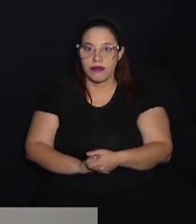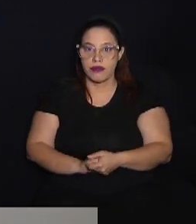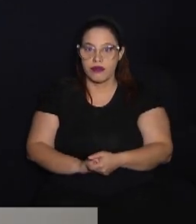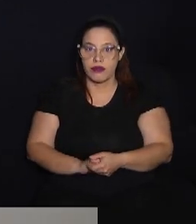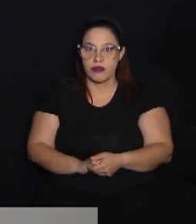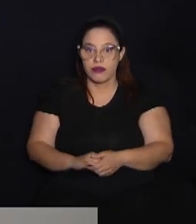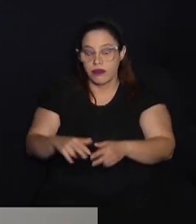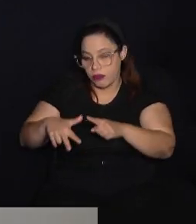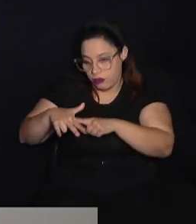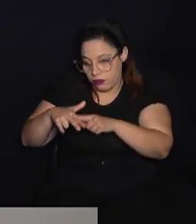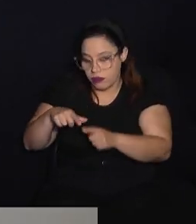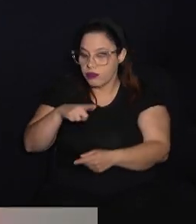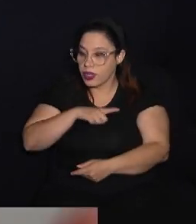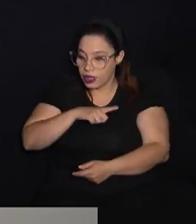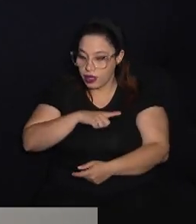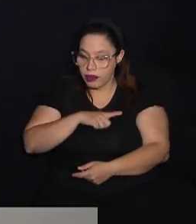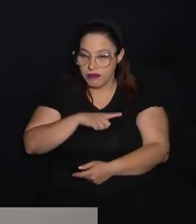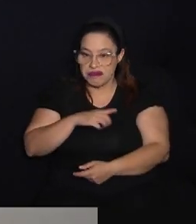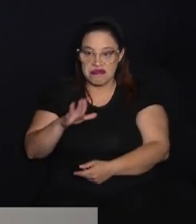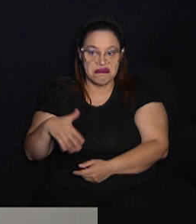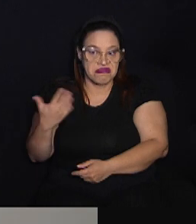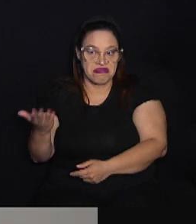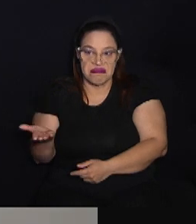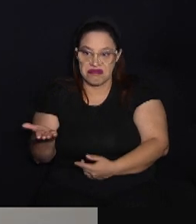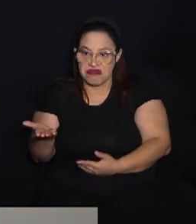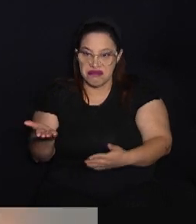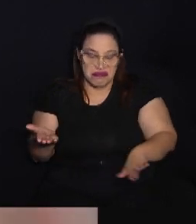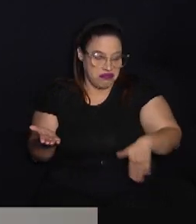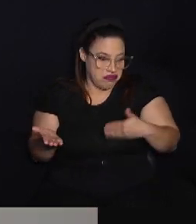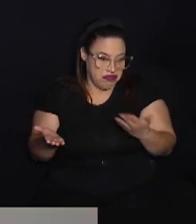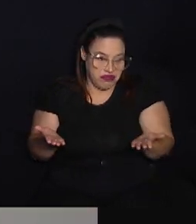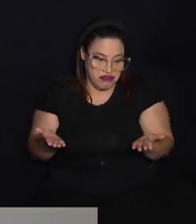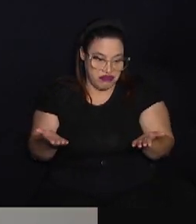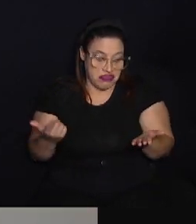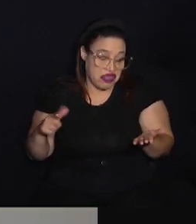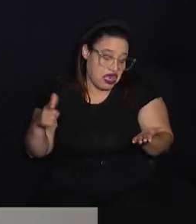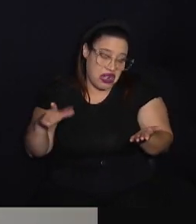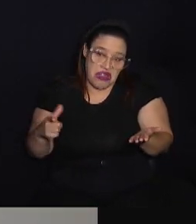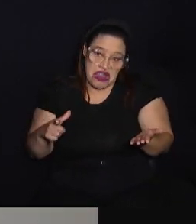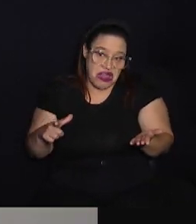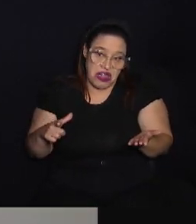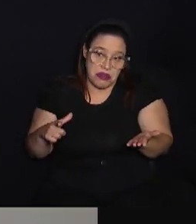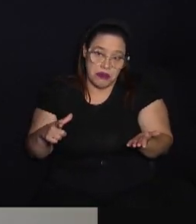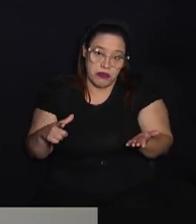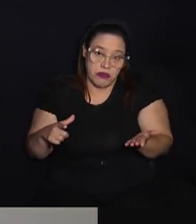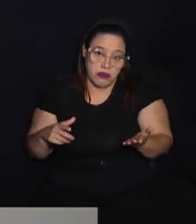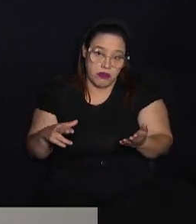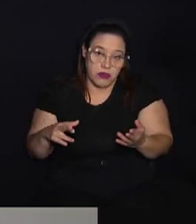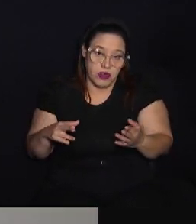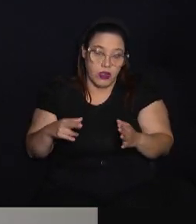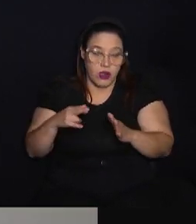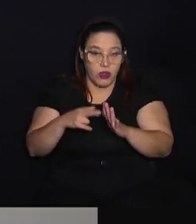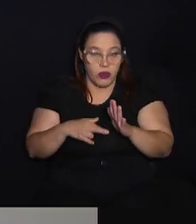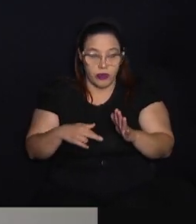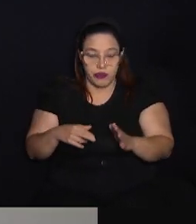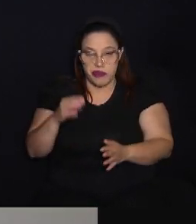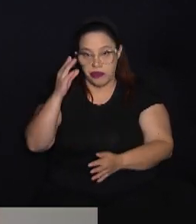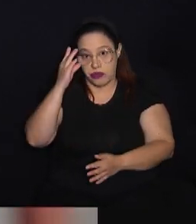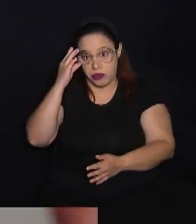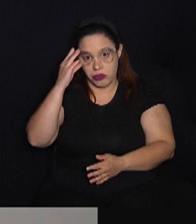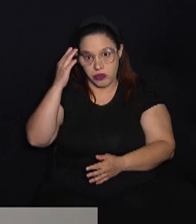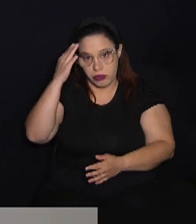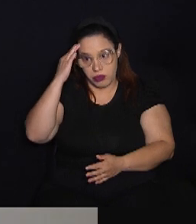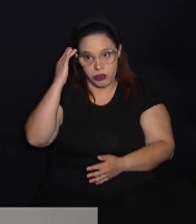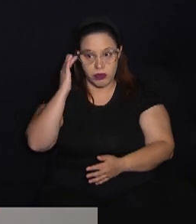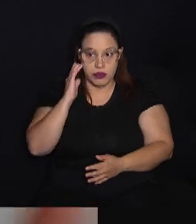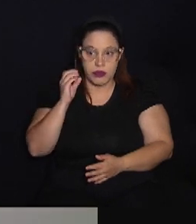O paciente com vitiligo, tanto quanto o paciente sem o vitiligo, ele precisa ter uma rotina de cuidados com a pele. Então, é importante